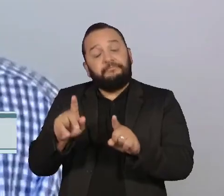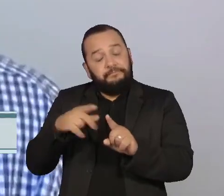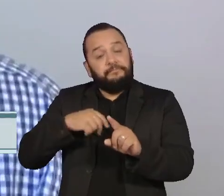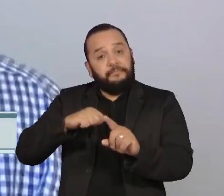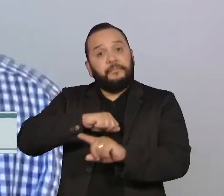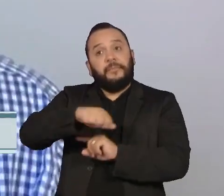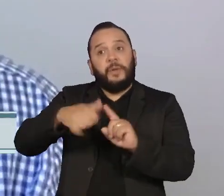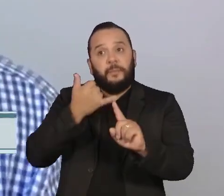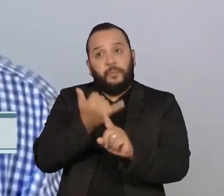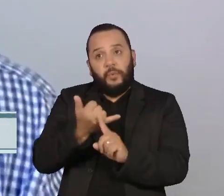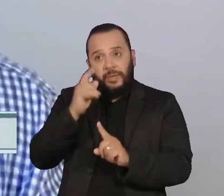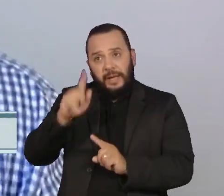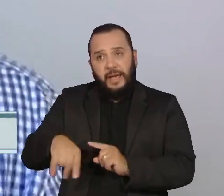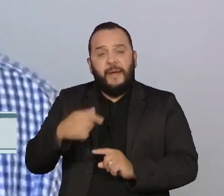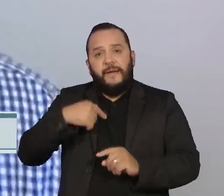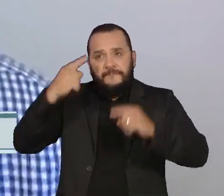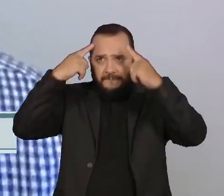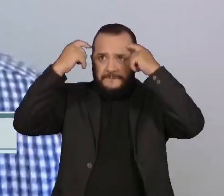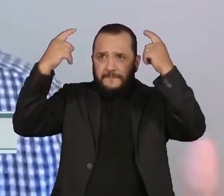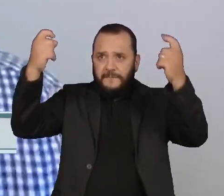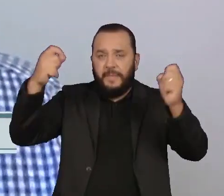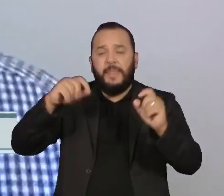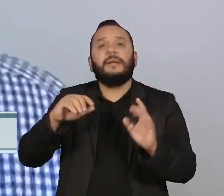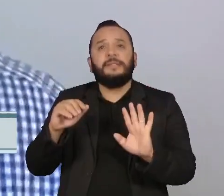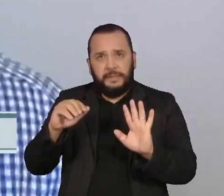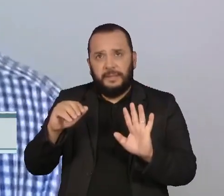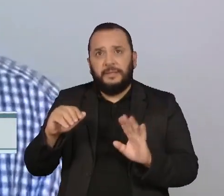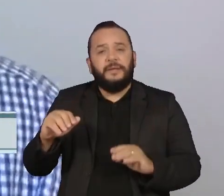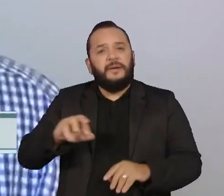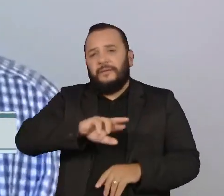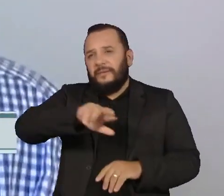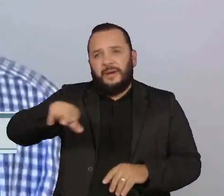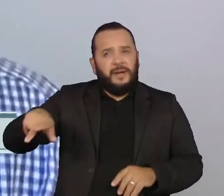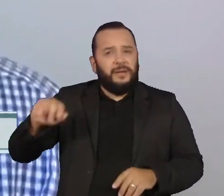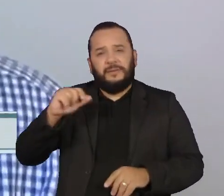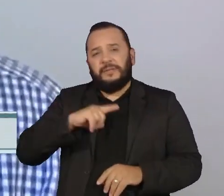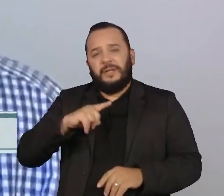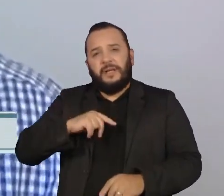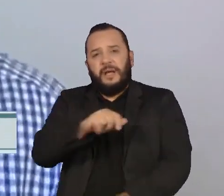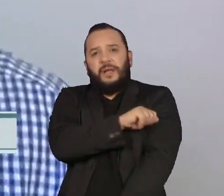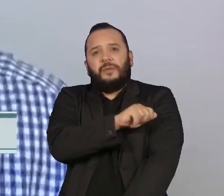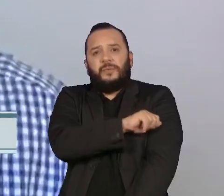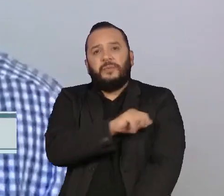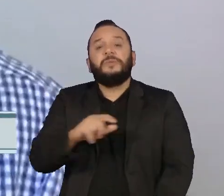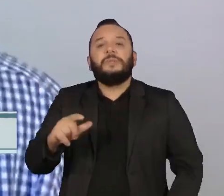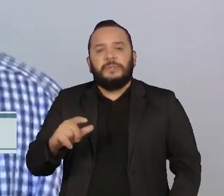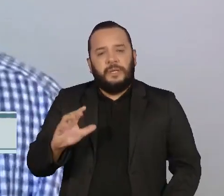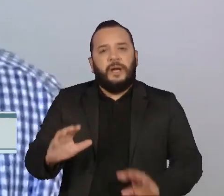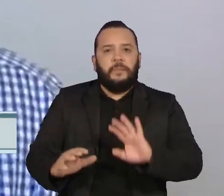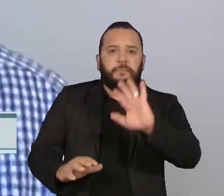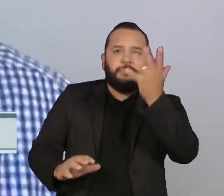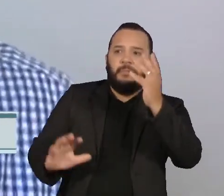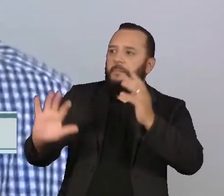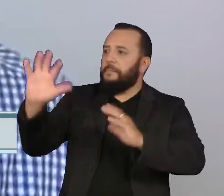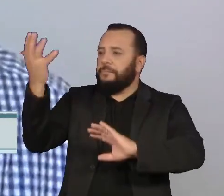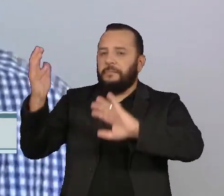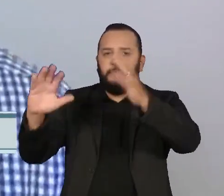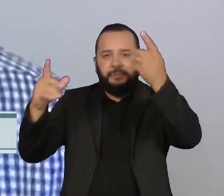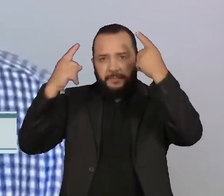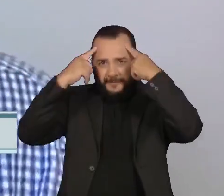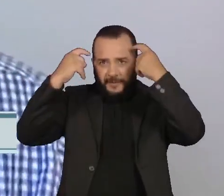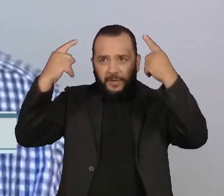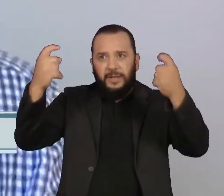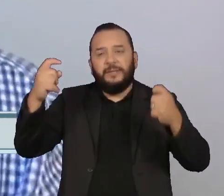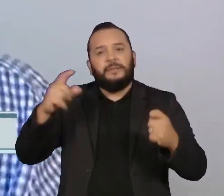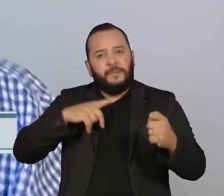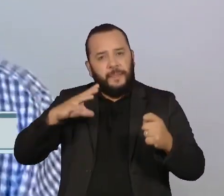violência que está sendo, a qual vários alunos estão sendo submetidos e com frequência. Então, é uma forma de violência